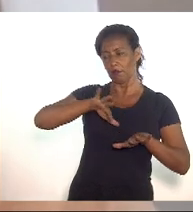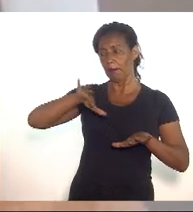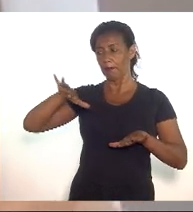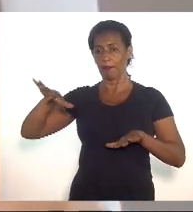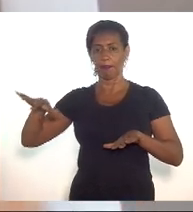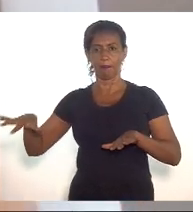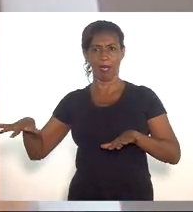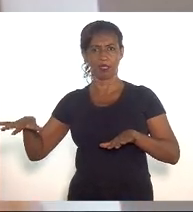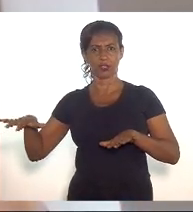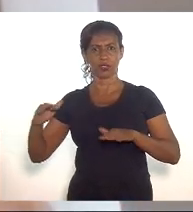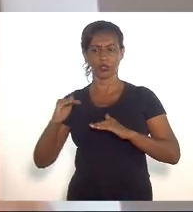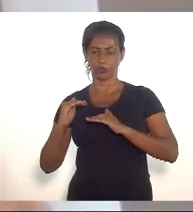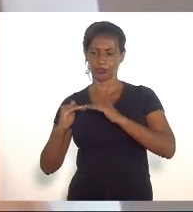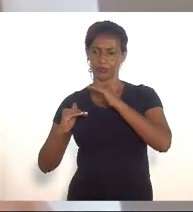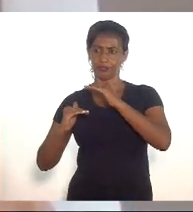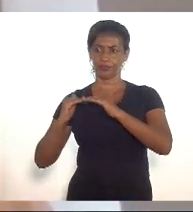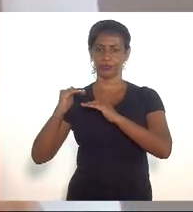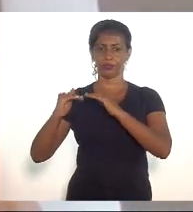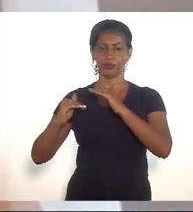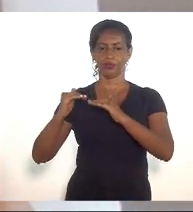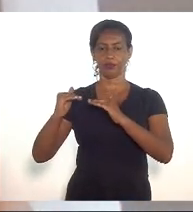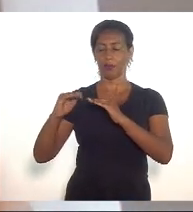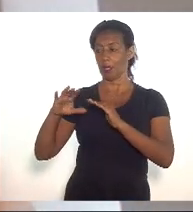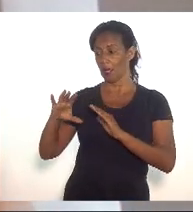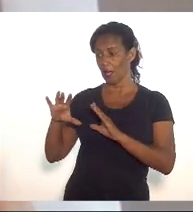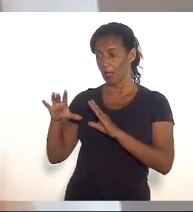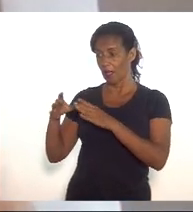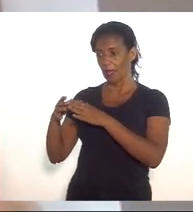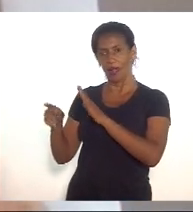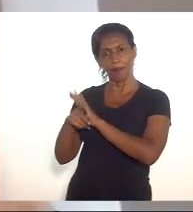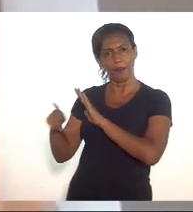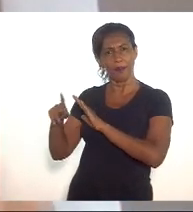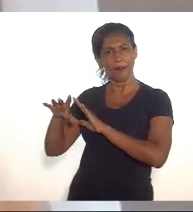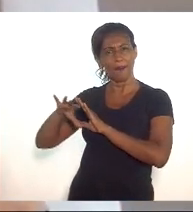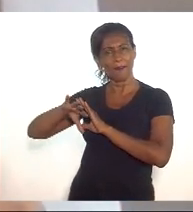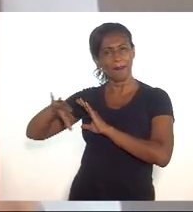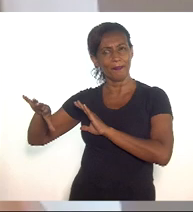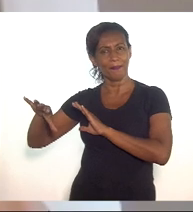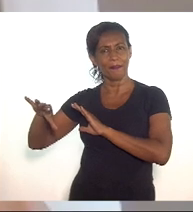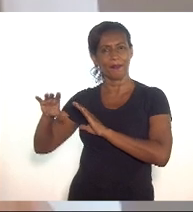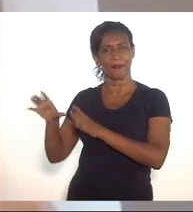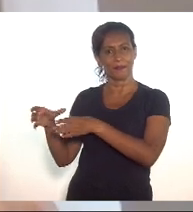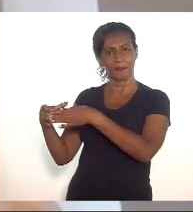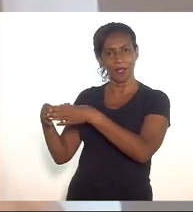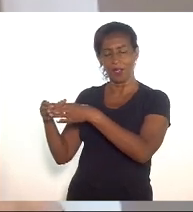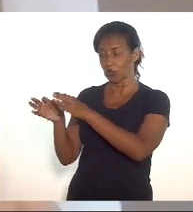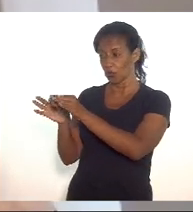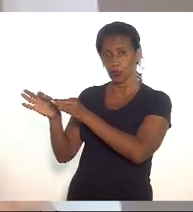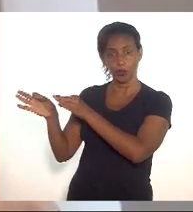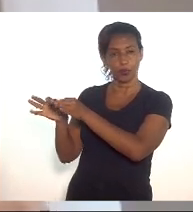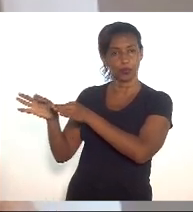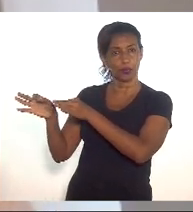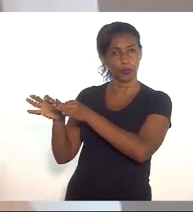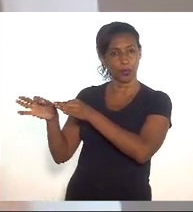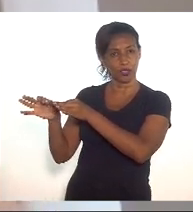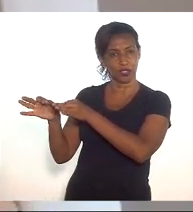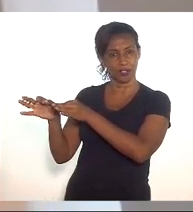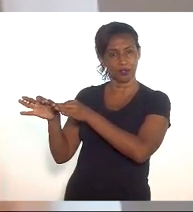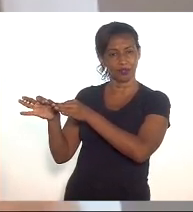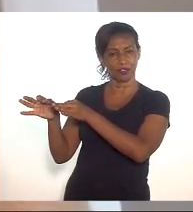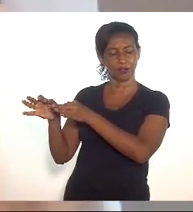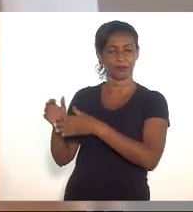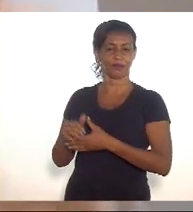de uma construção, digamos assim, ela é parte da construção da elaboração de um